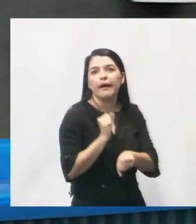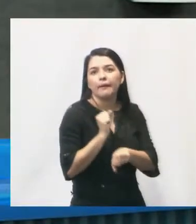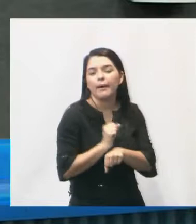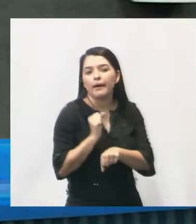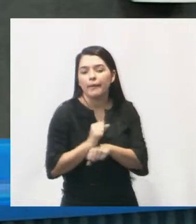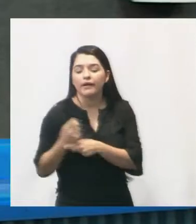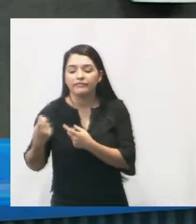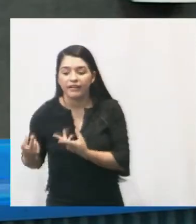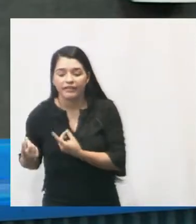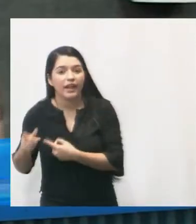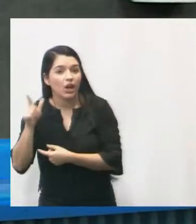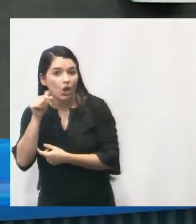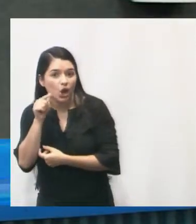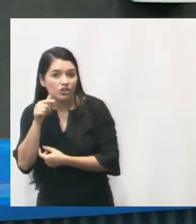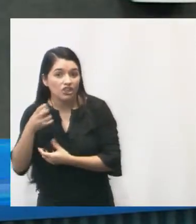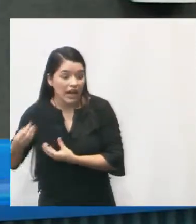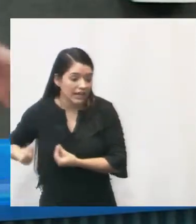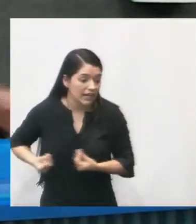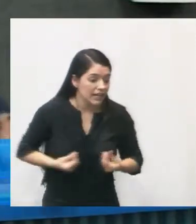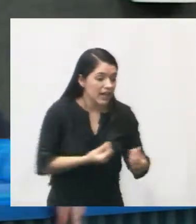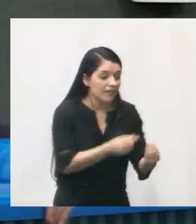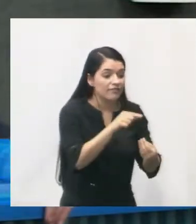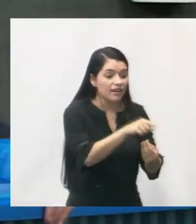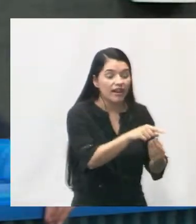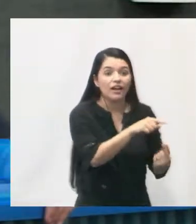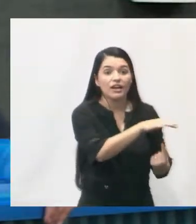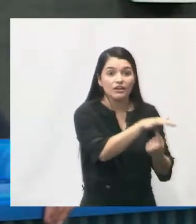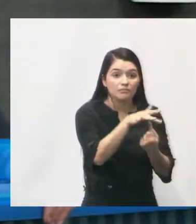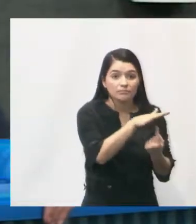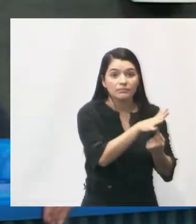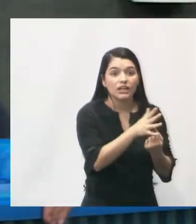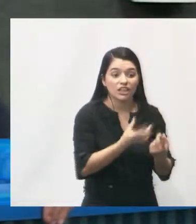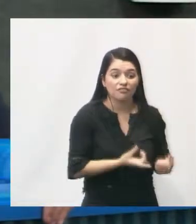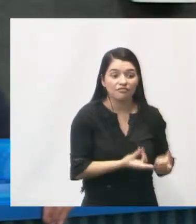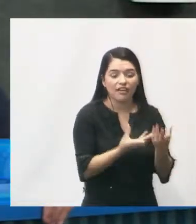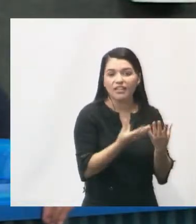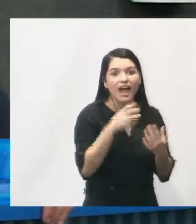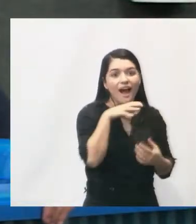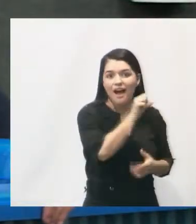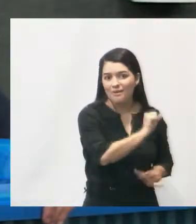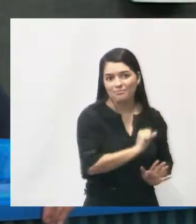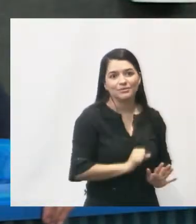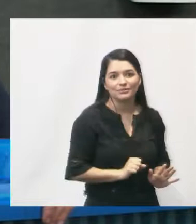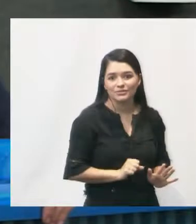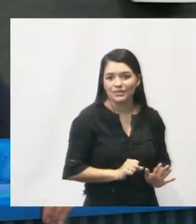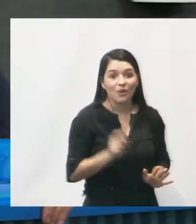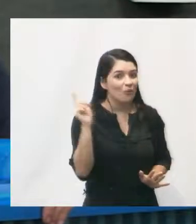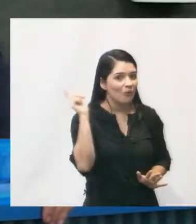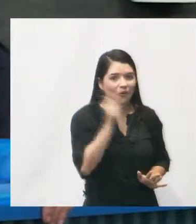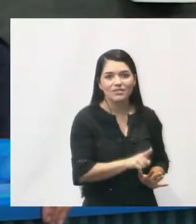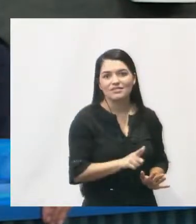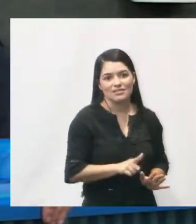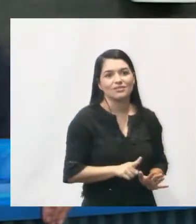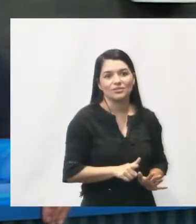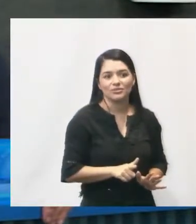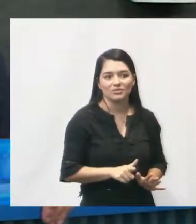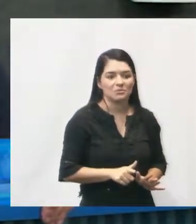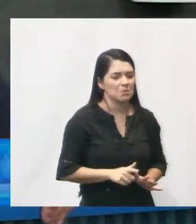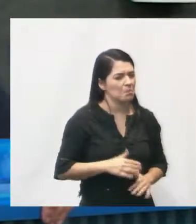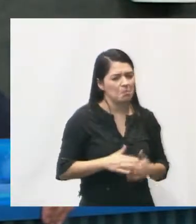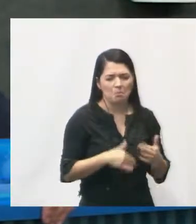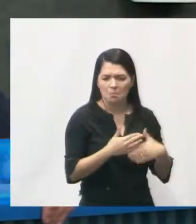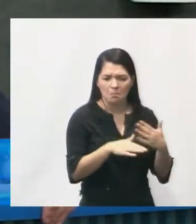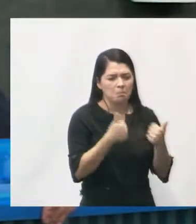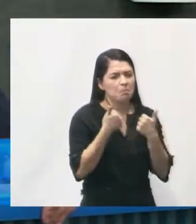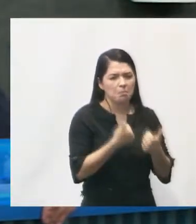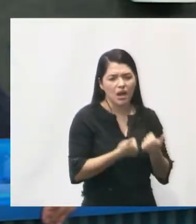ele vende preço de custo, mas tem que vender, tem que gerar. E foi o que aconteceu. E o sucesso foi tão grande, vereadores e vereadora Neuzinha, e